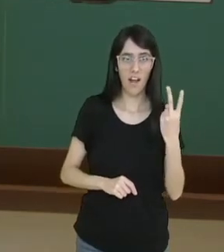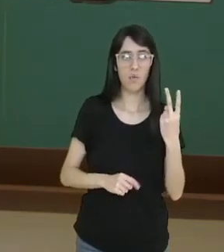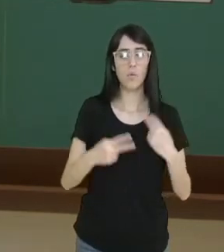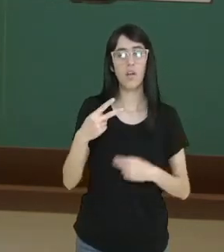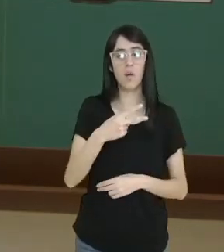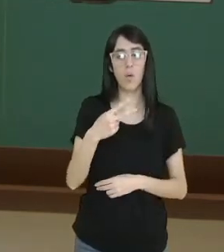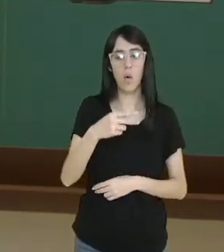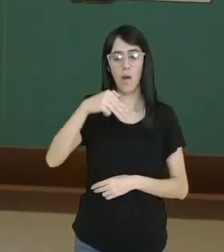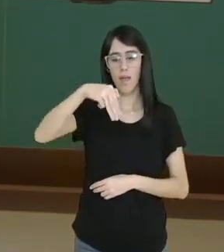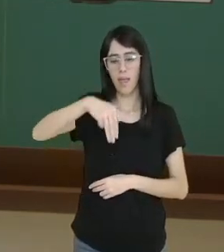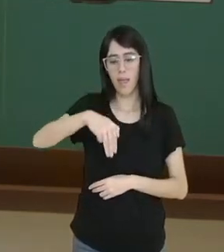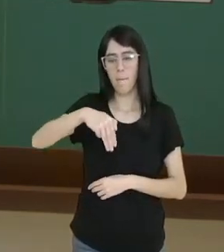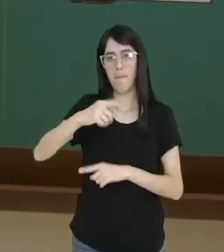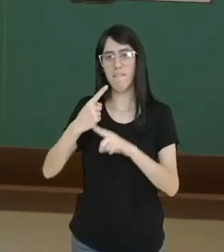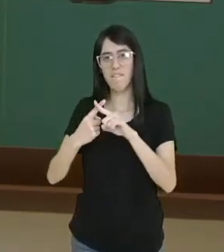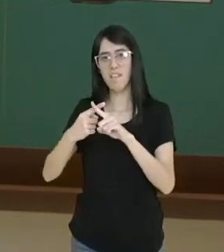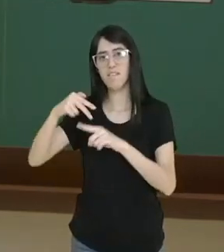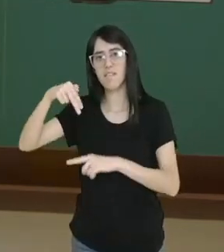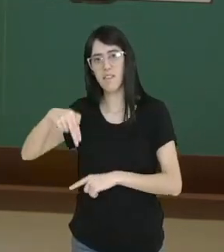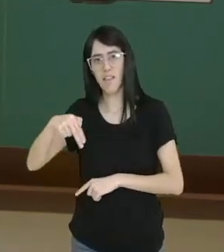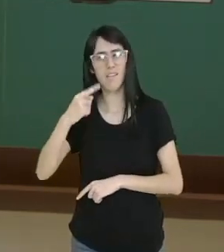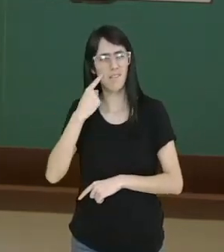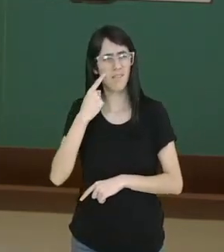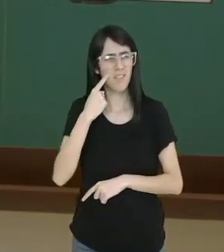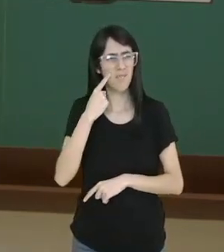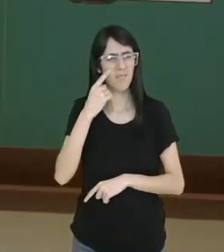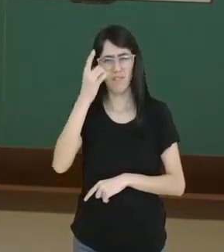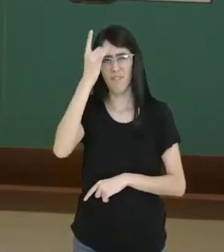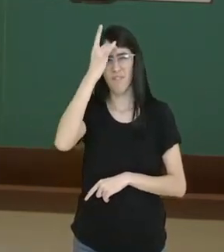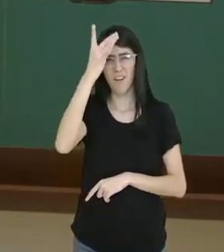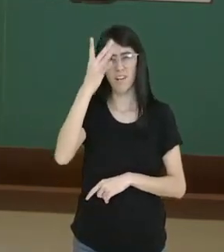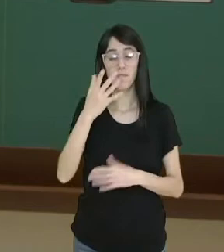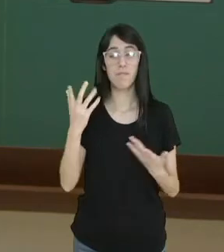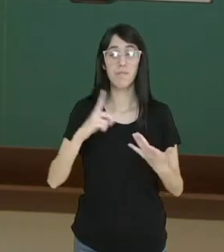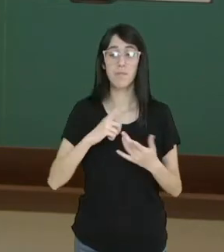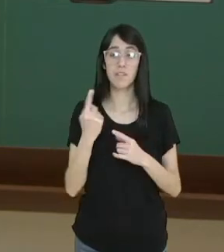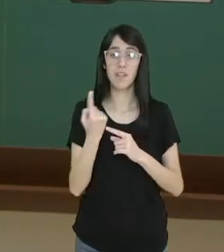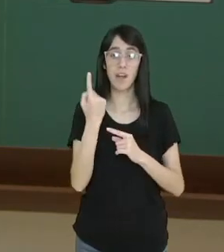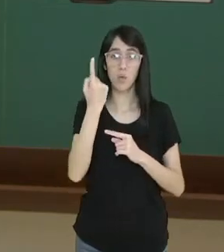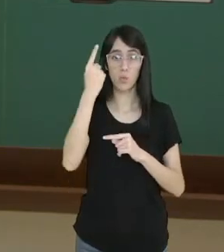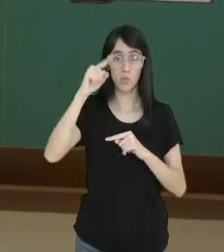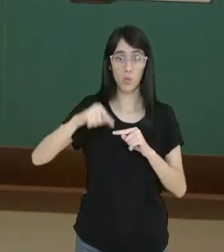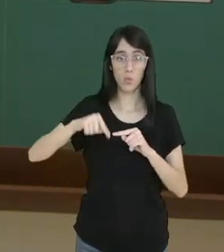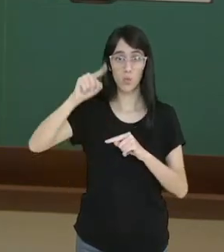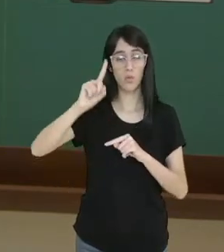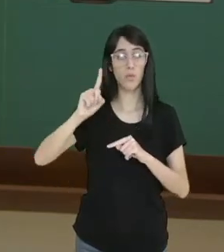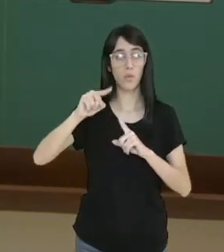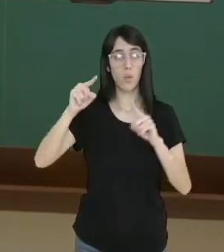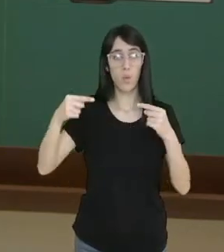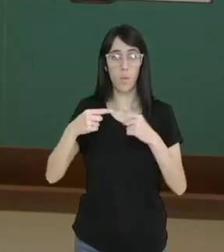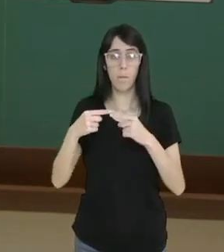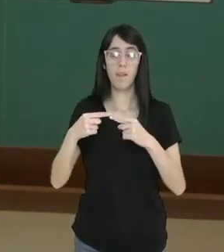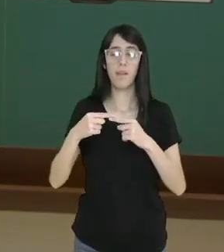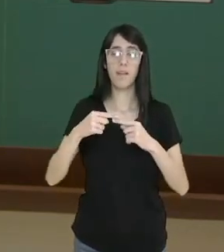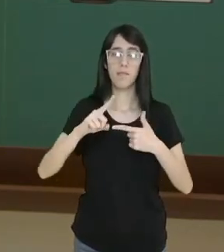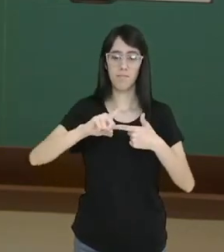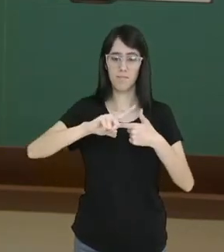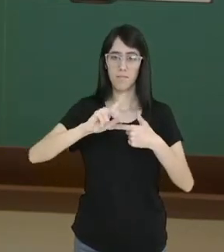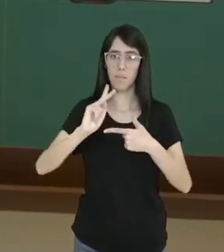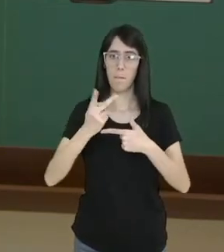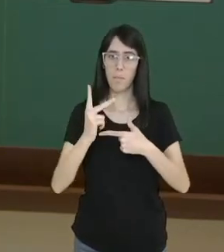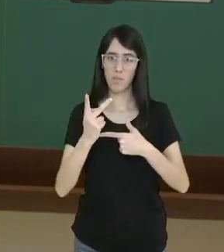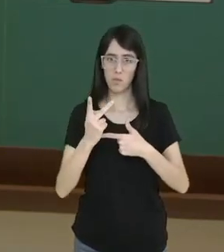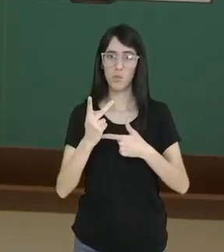n. Olha como ficou tranquilo. A medida da altura relativa à hipotenusa de um triângulo ao